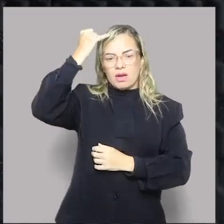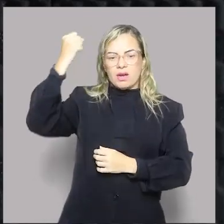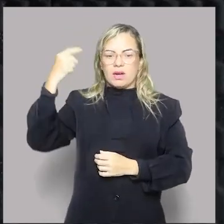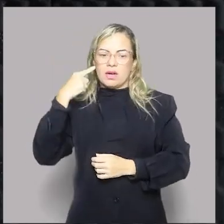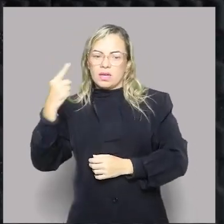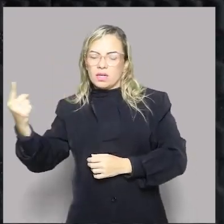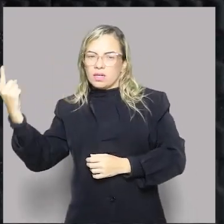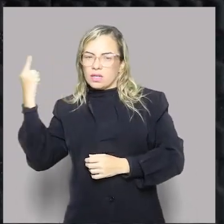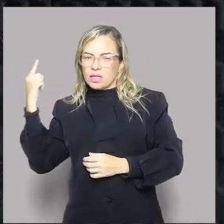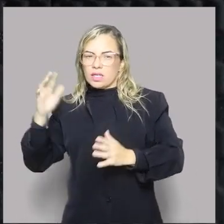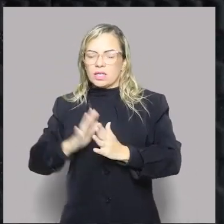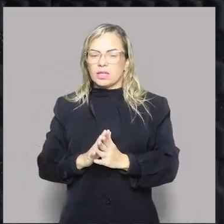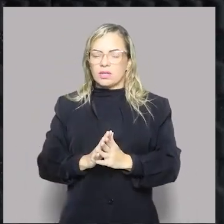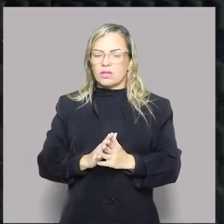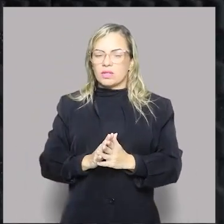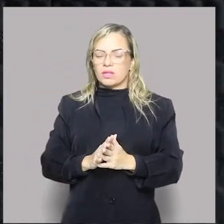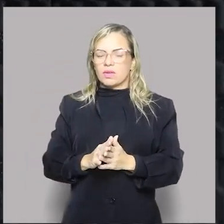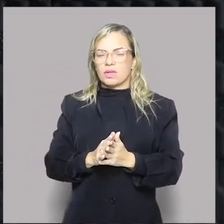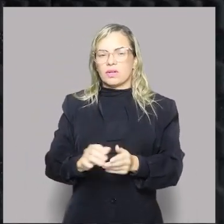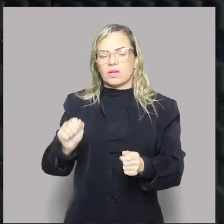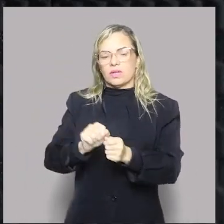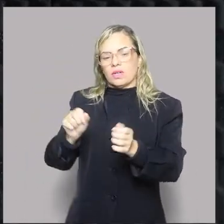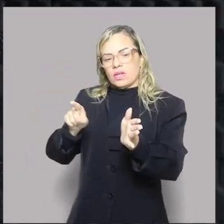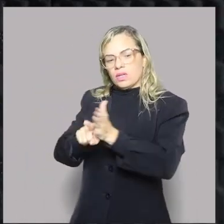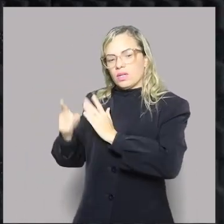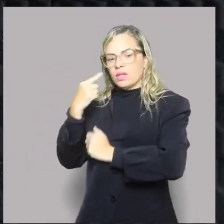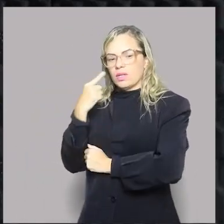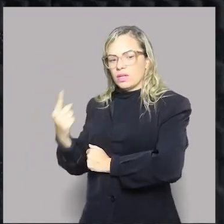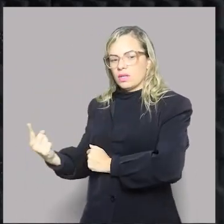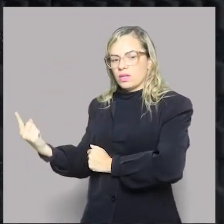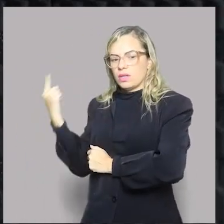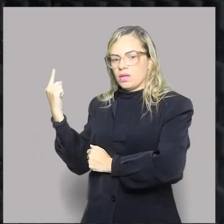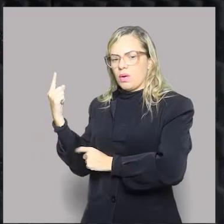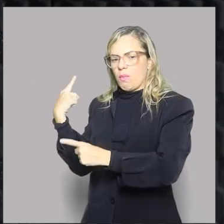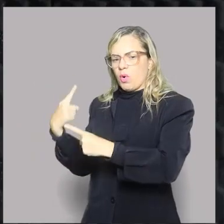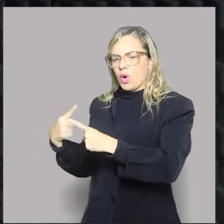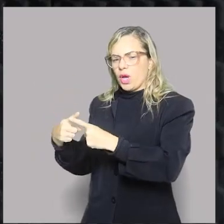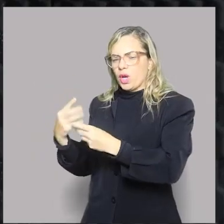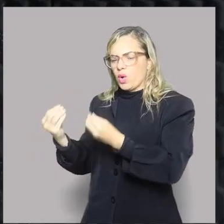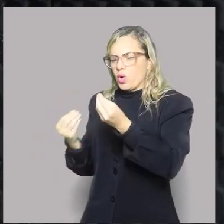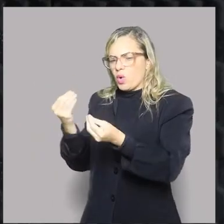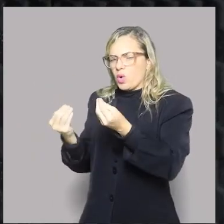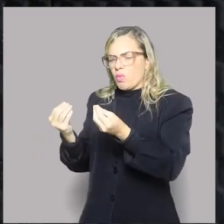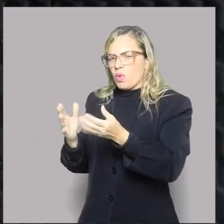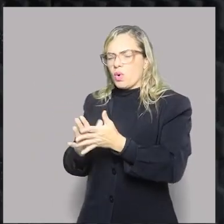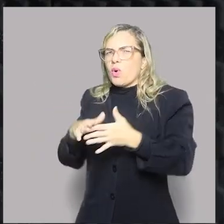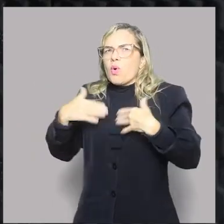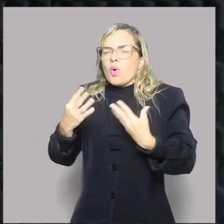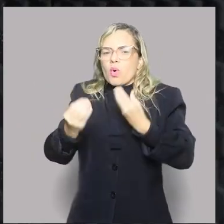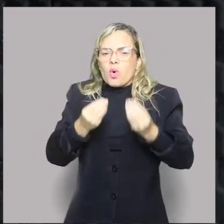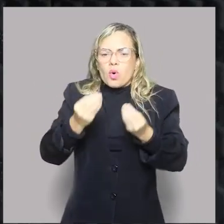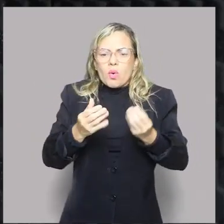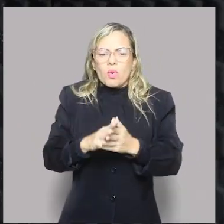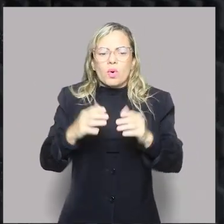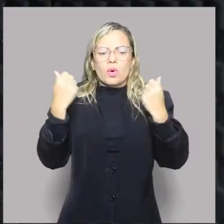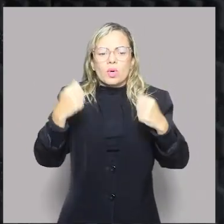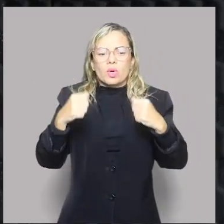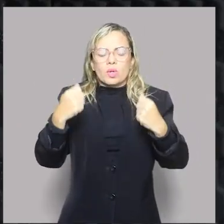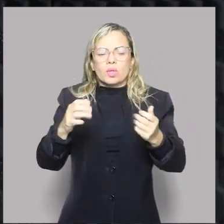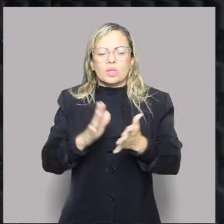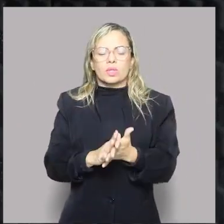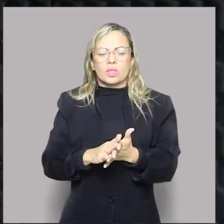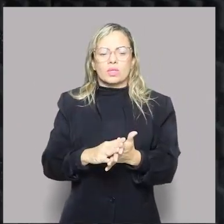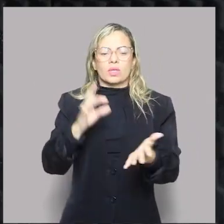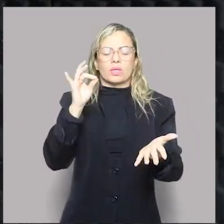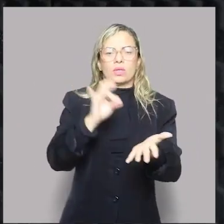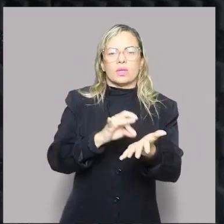fazer essa redação ou esse argumento ficar ainda mais robusto. Depois, como terceiro passo dentro desse parágrafo de